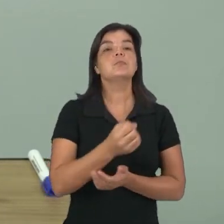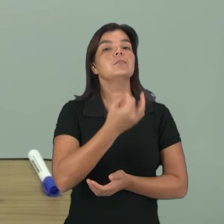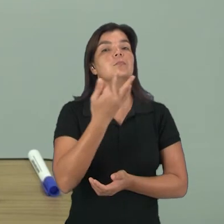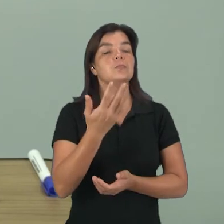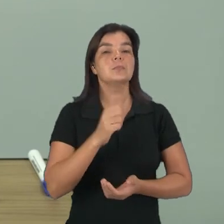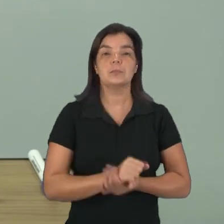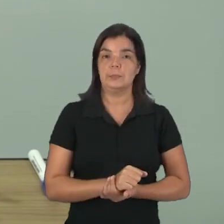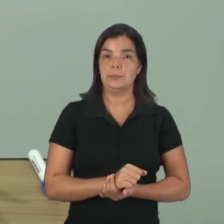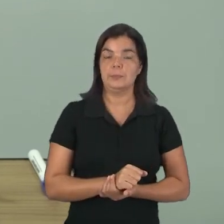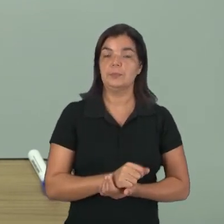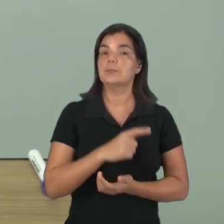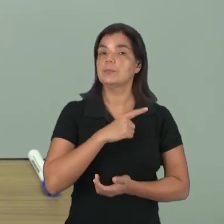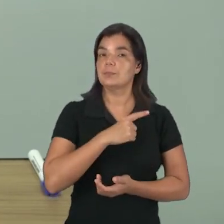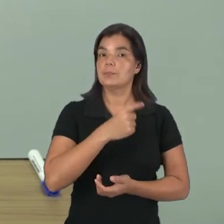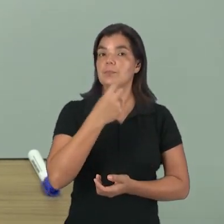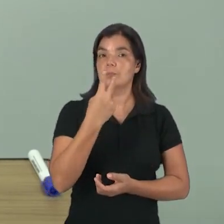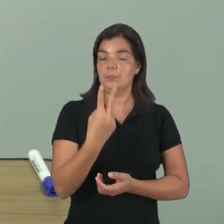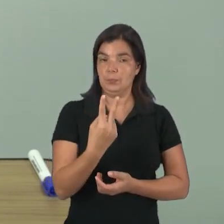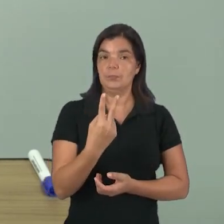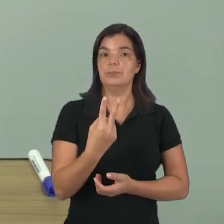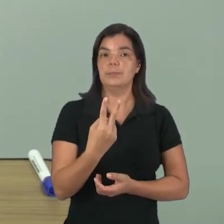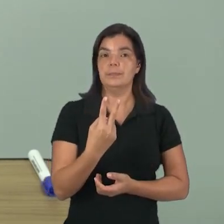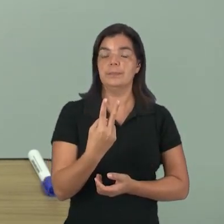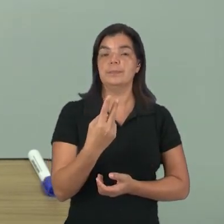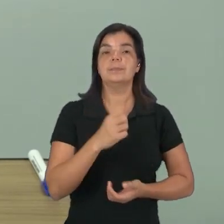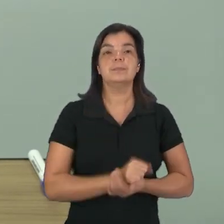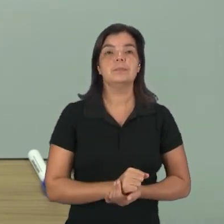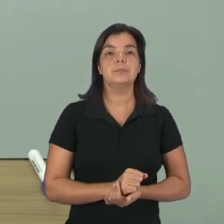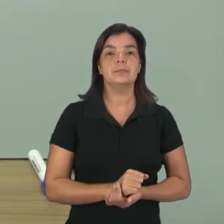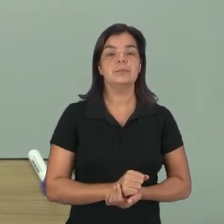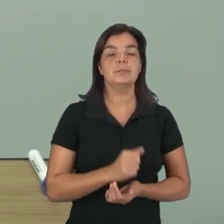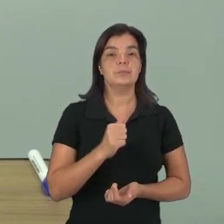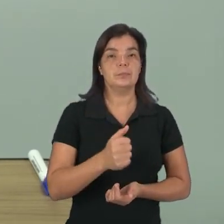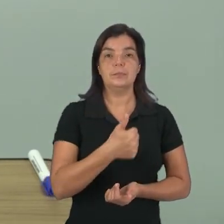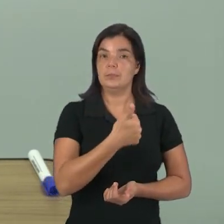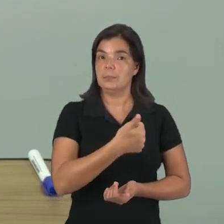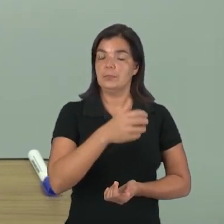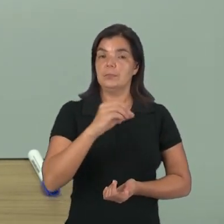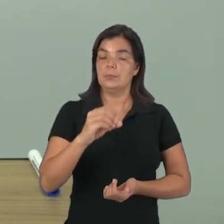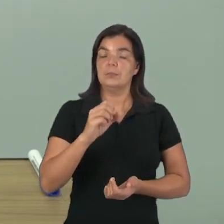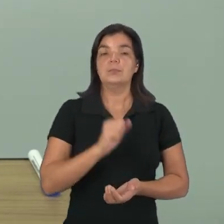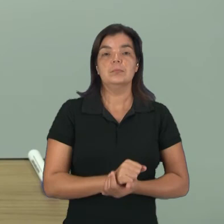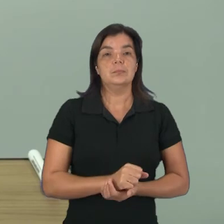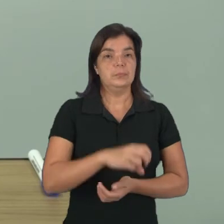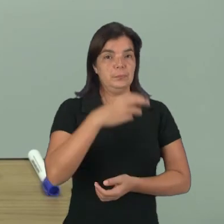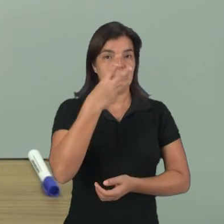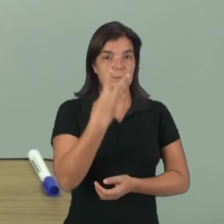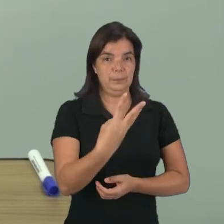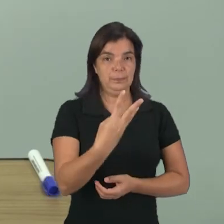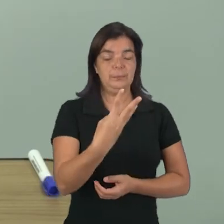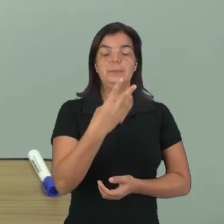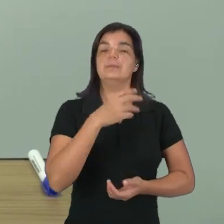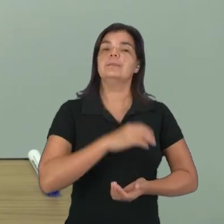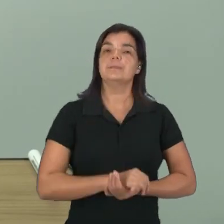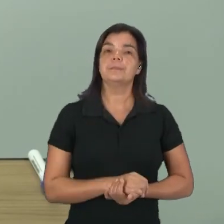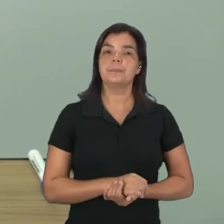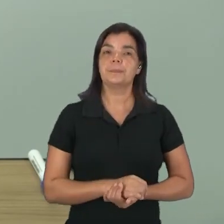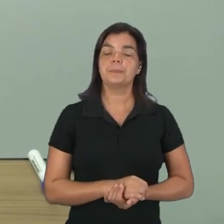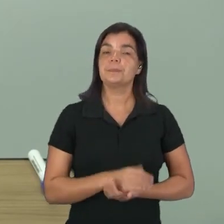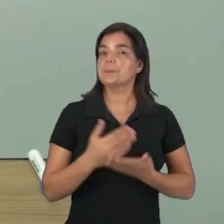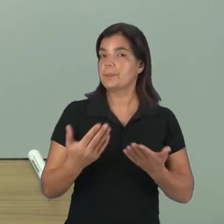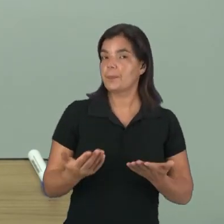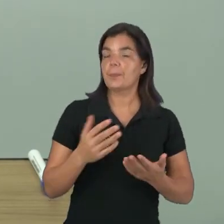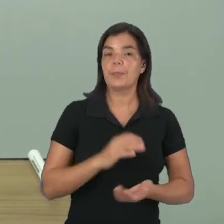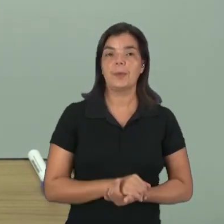casas decimais? Nós temos 2. E quando nós vamos para centenas, nós temos 3, não é